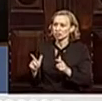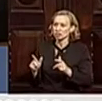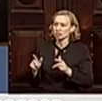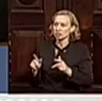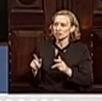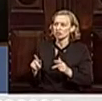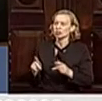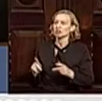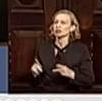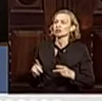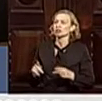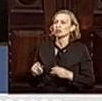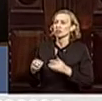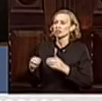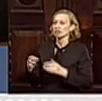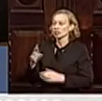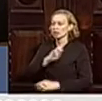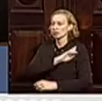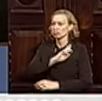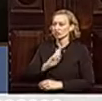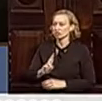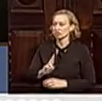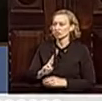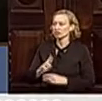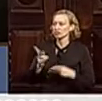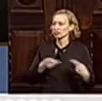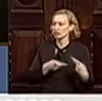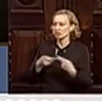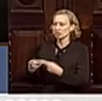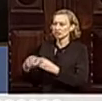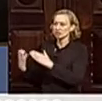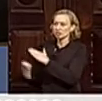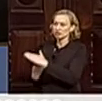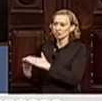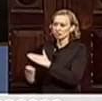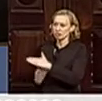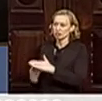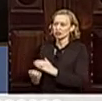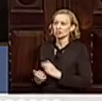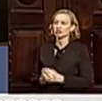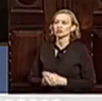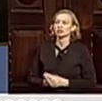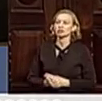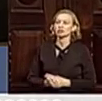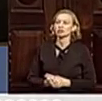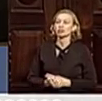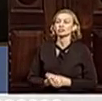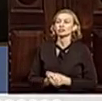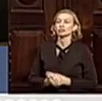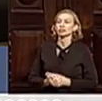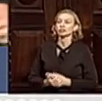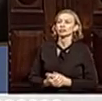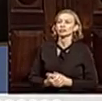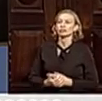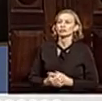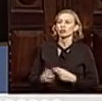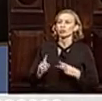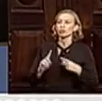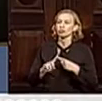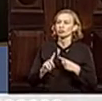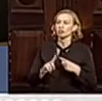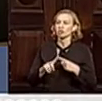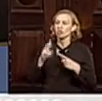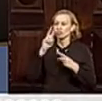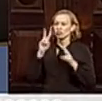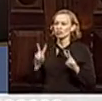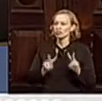das empresas que viabilizariam a realização da semana. O primeiro, portanto, visa a própria segurança